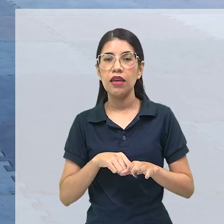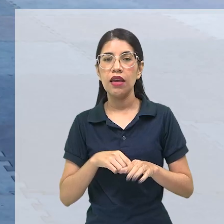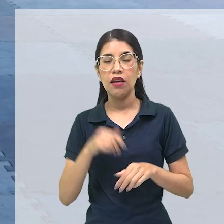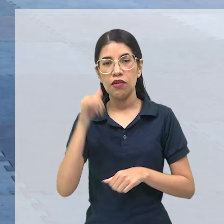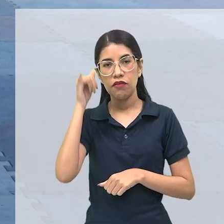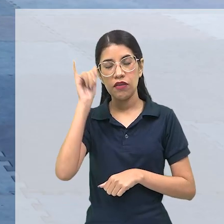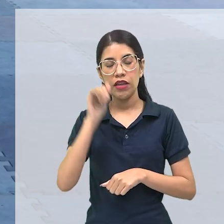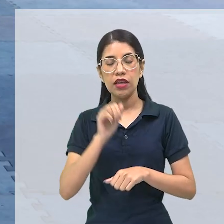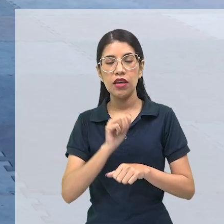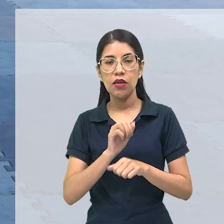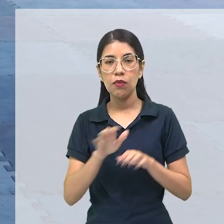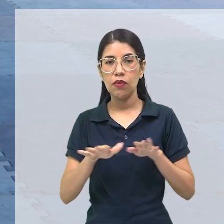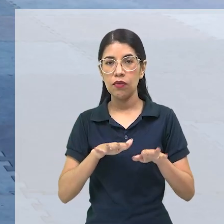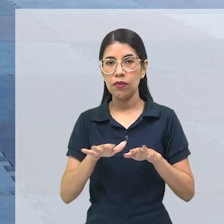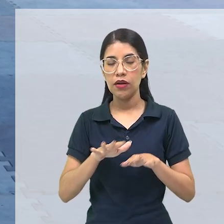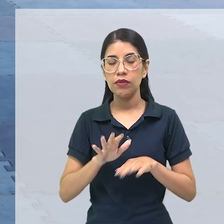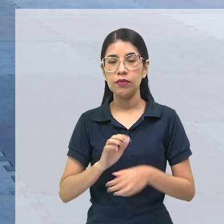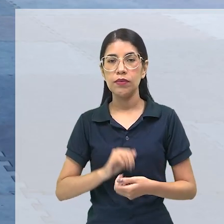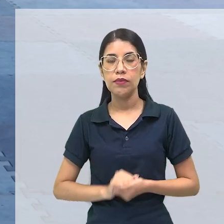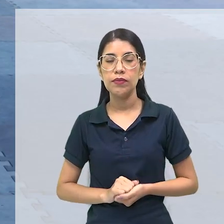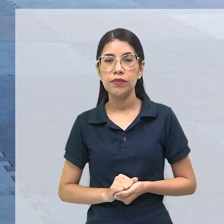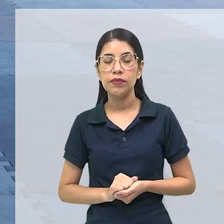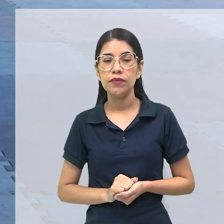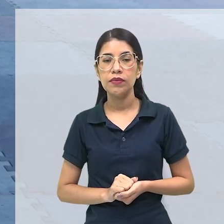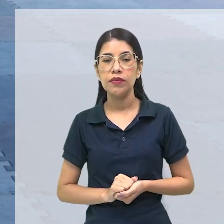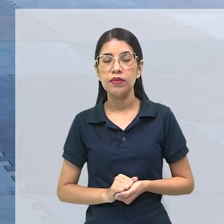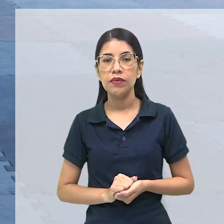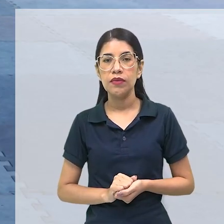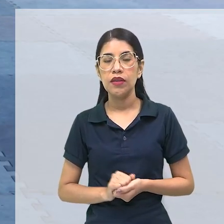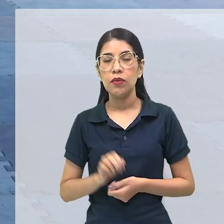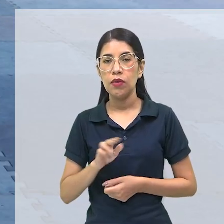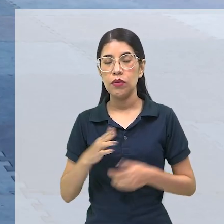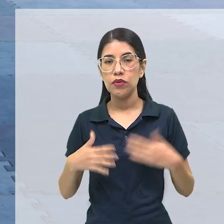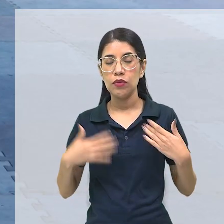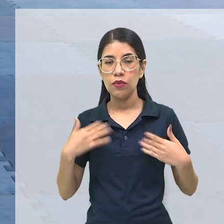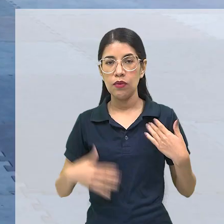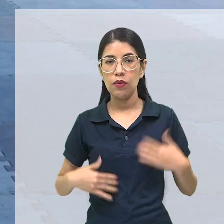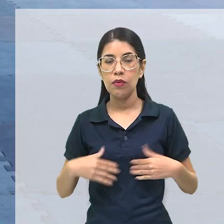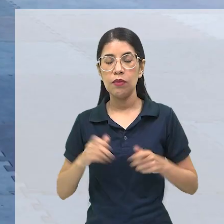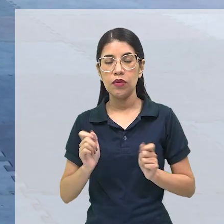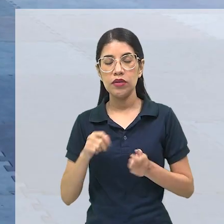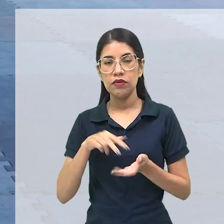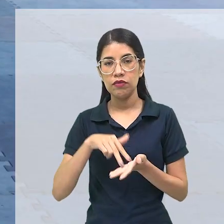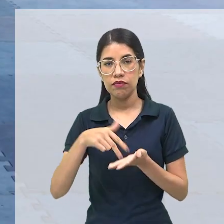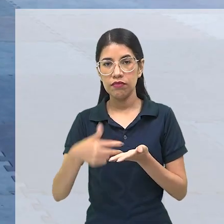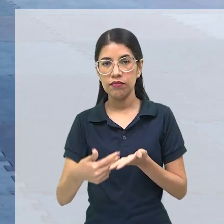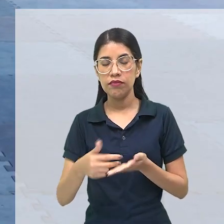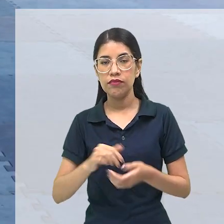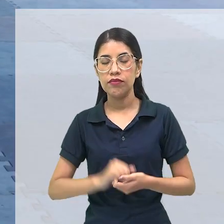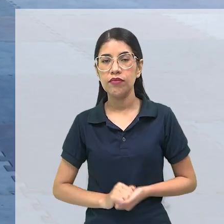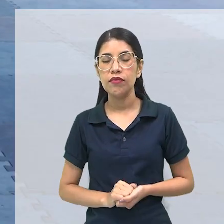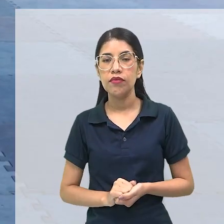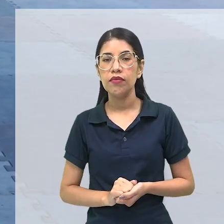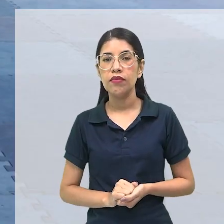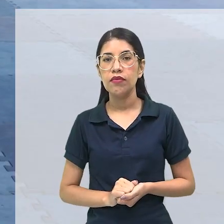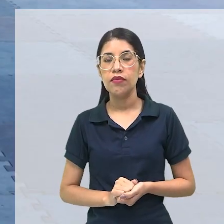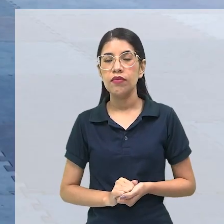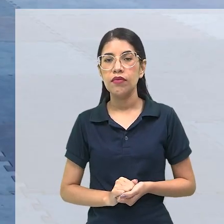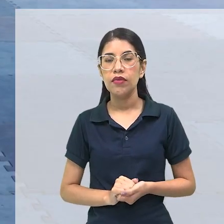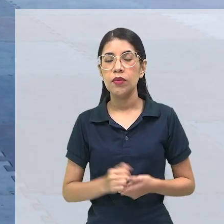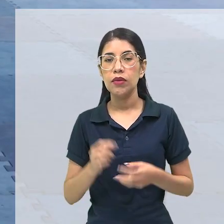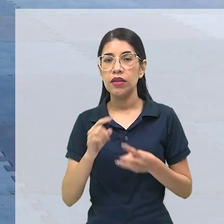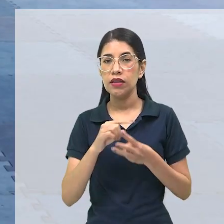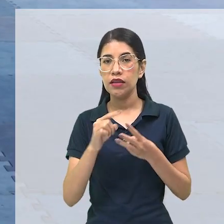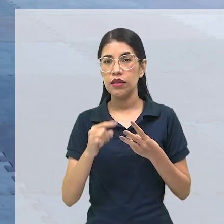se equilibrar de novo. E aí eu uso o meu corpo para frente para fazer ele cair. Ok? Então aqui nós temos